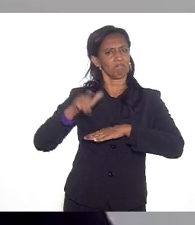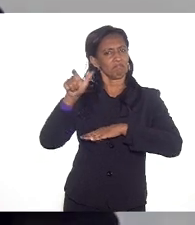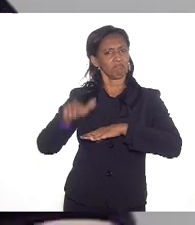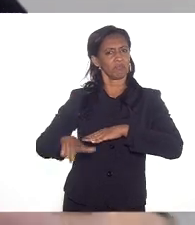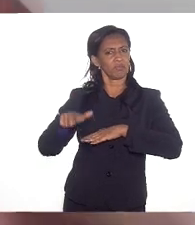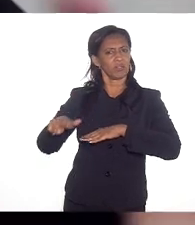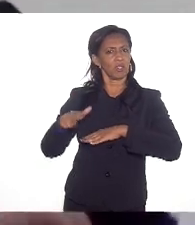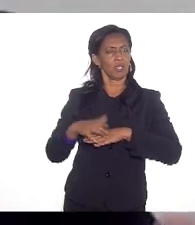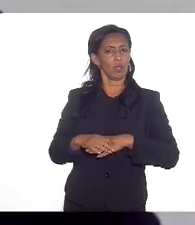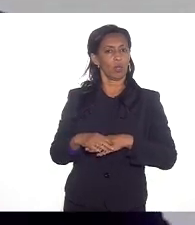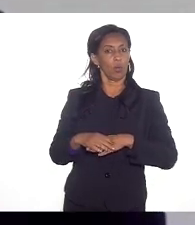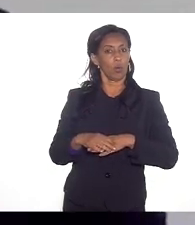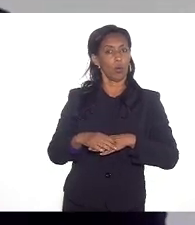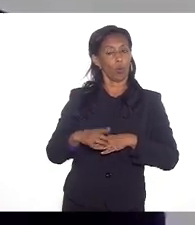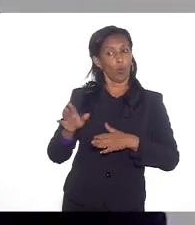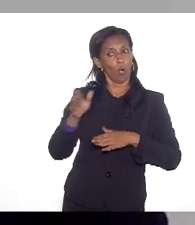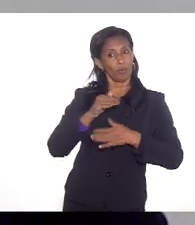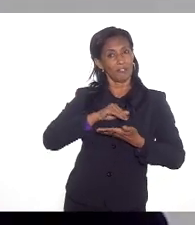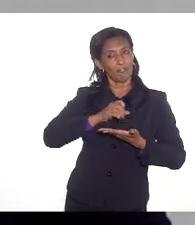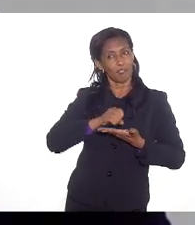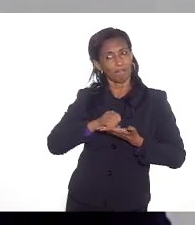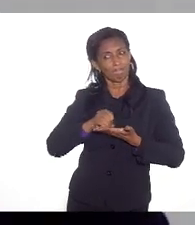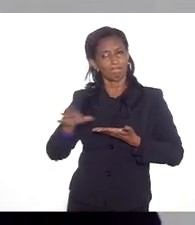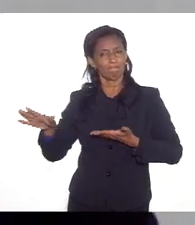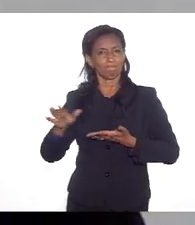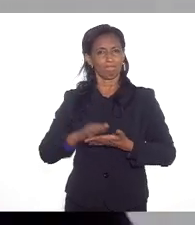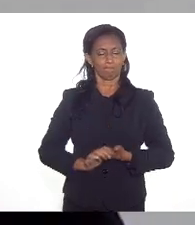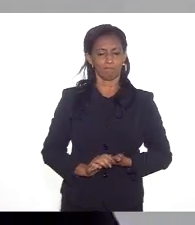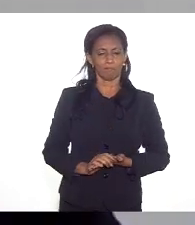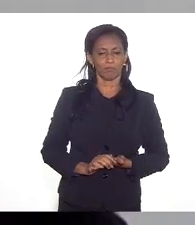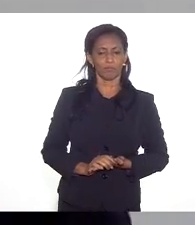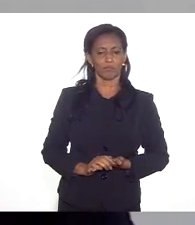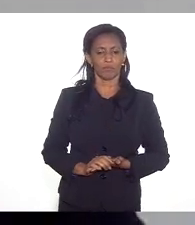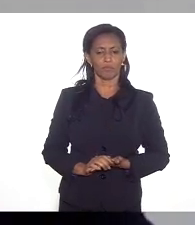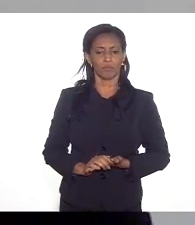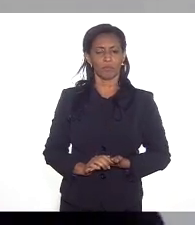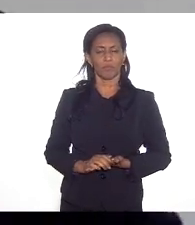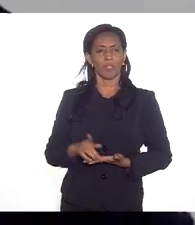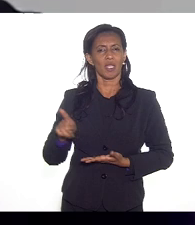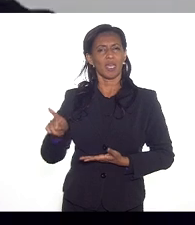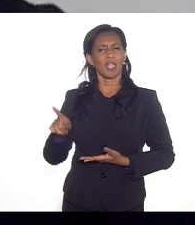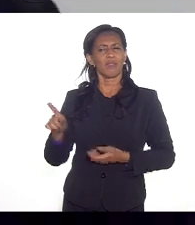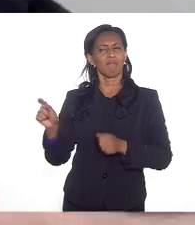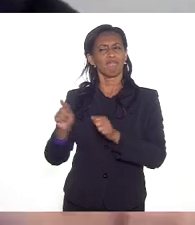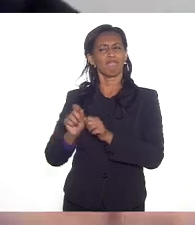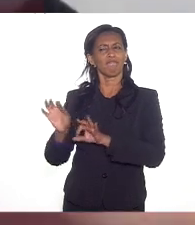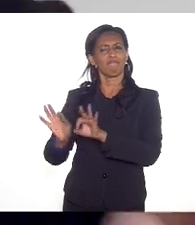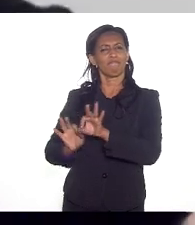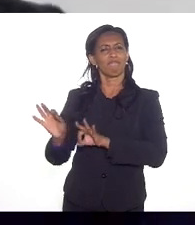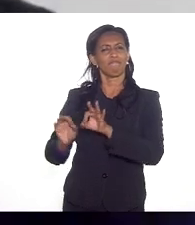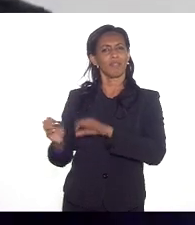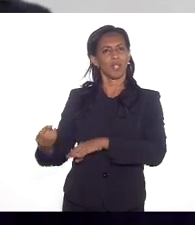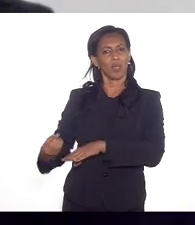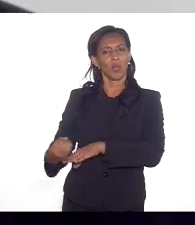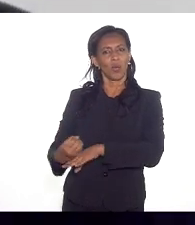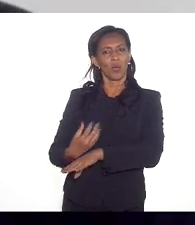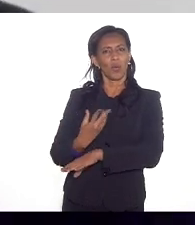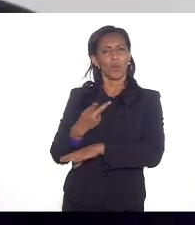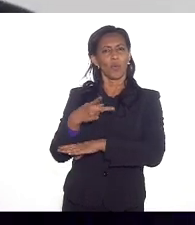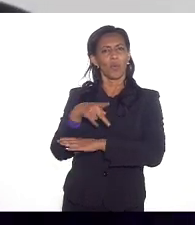como ele foi recheado muitas vezes para ser imortal Ele criou um poema que ficou